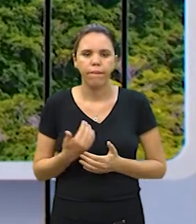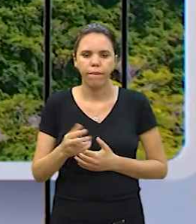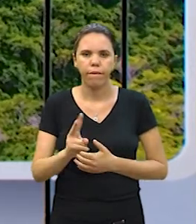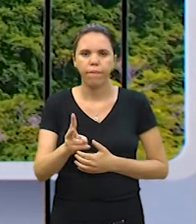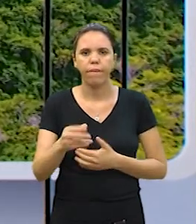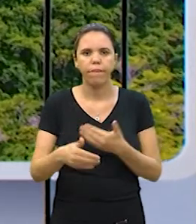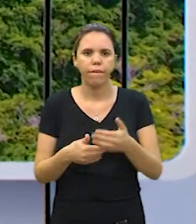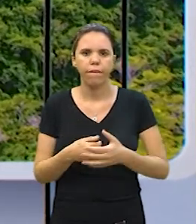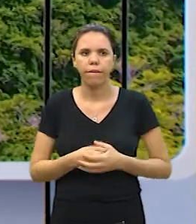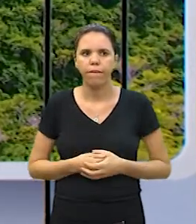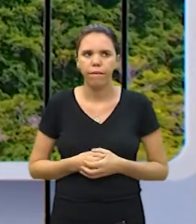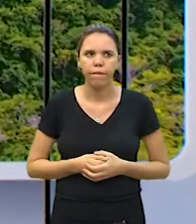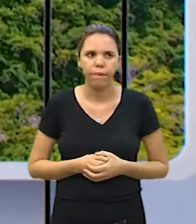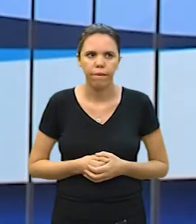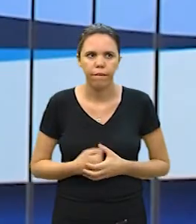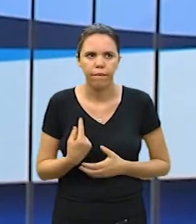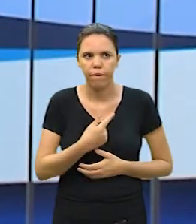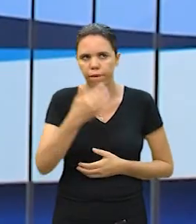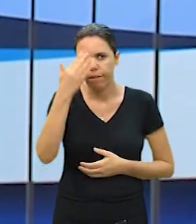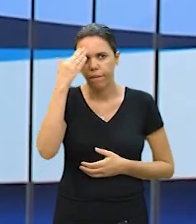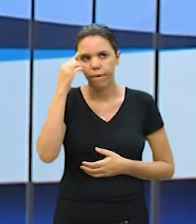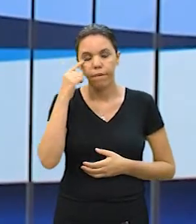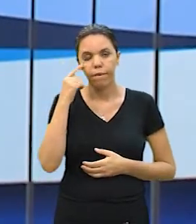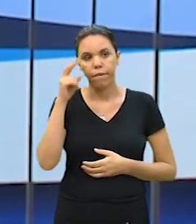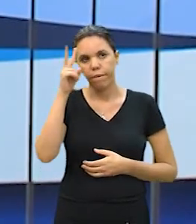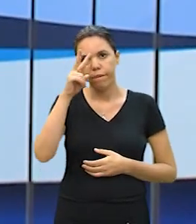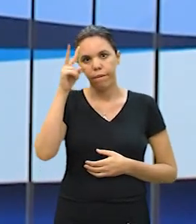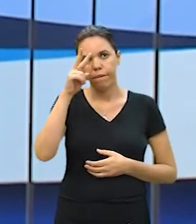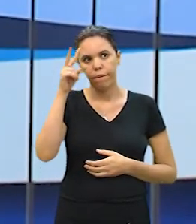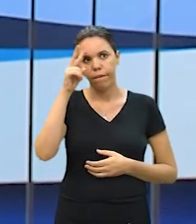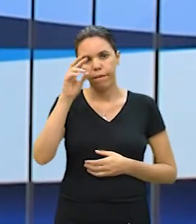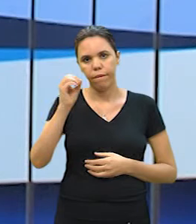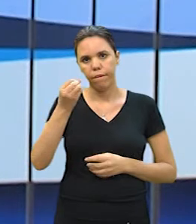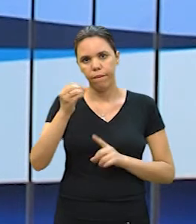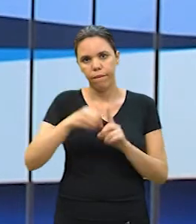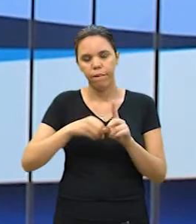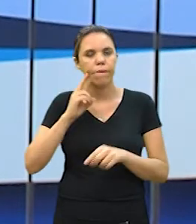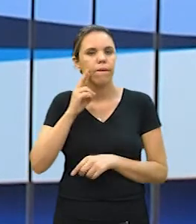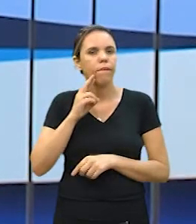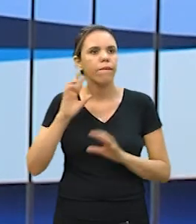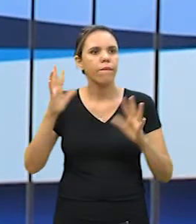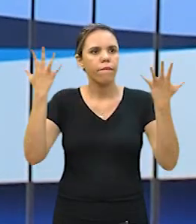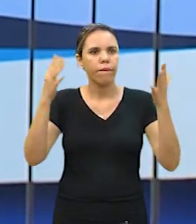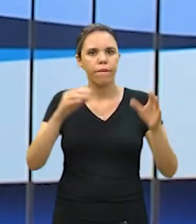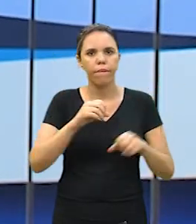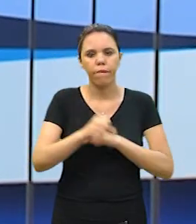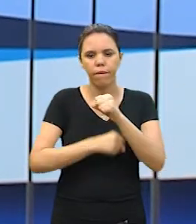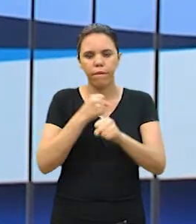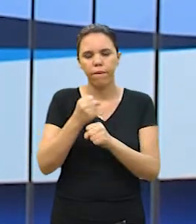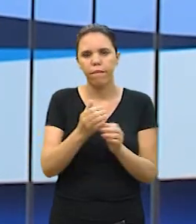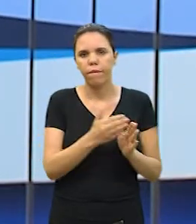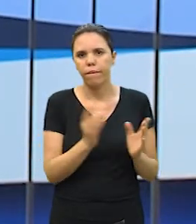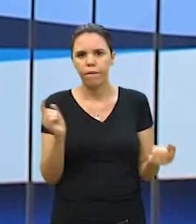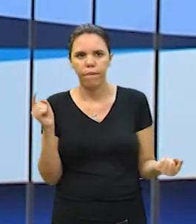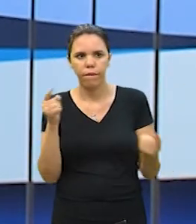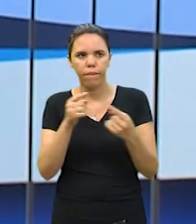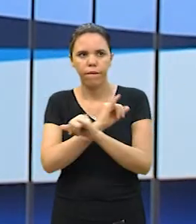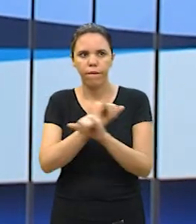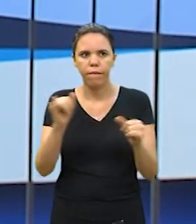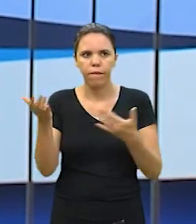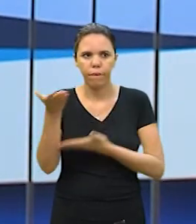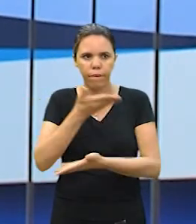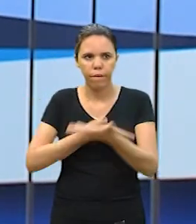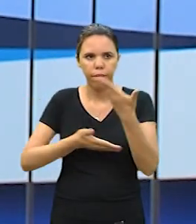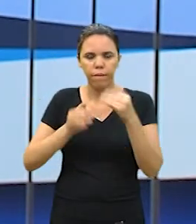dar passos nesse sentido. Nós aqui agradecemos, lembrando aqui que o Outubro Rosa é celebrado anualmente com o objetivo